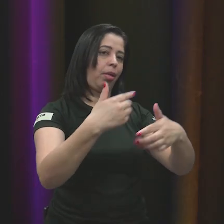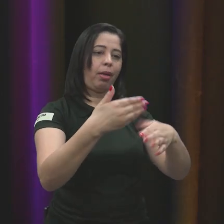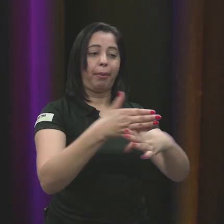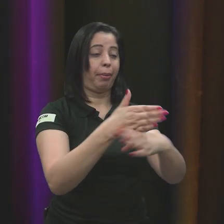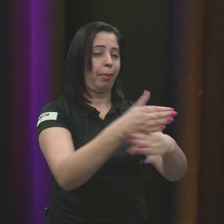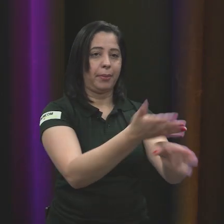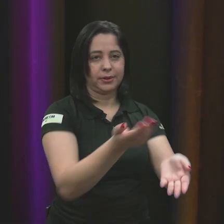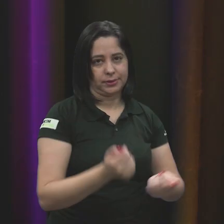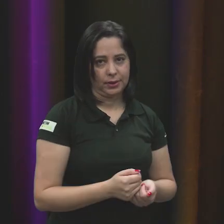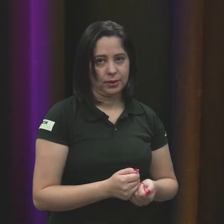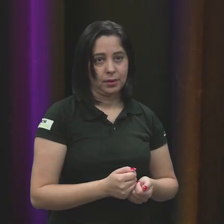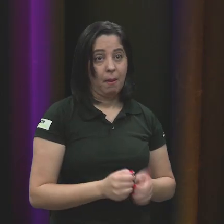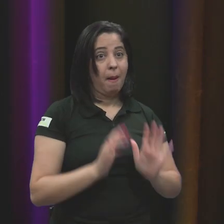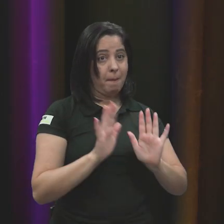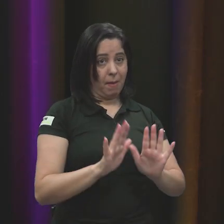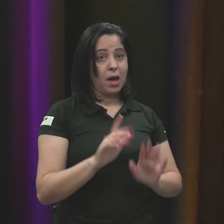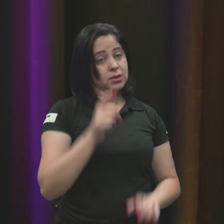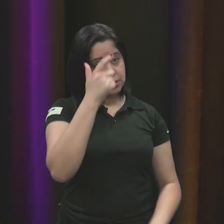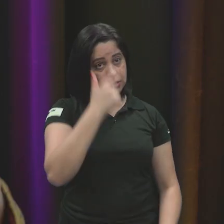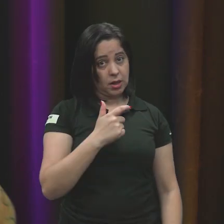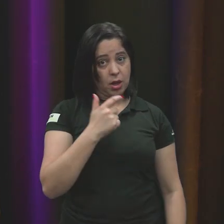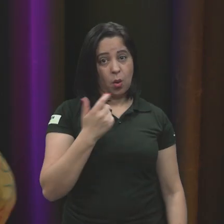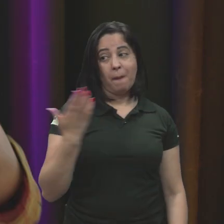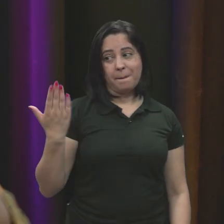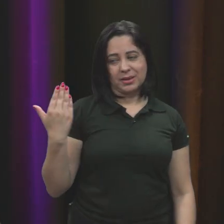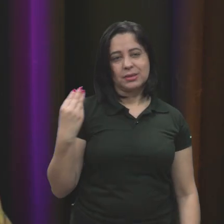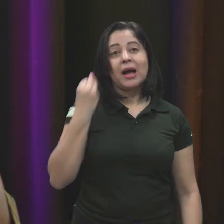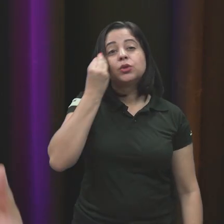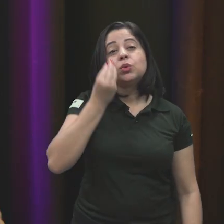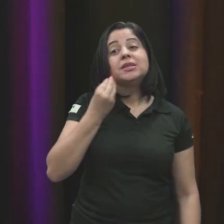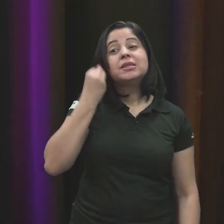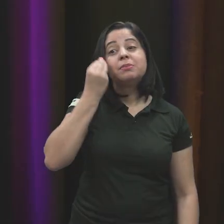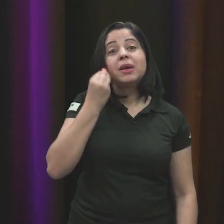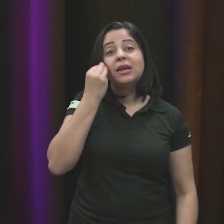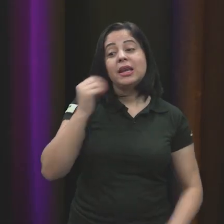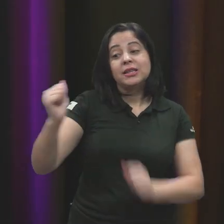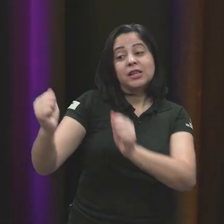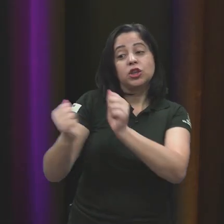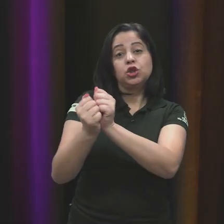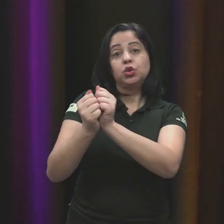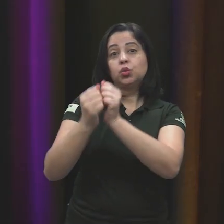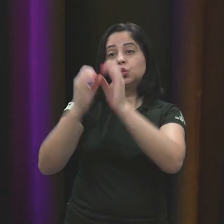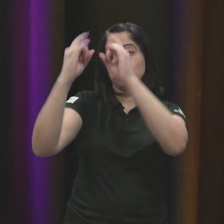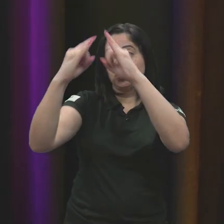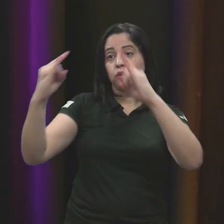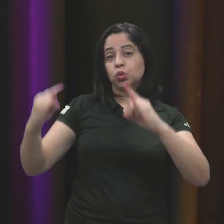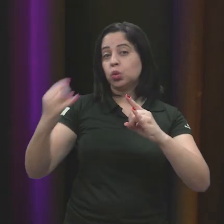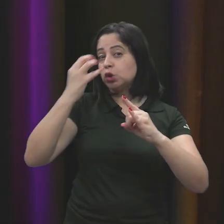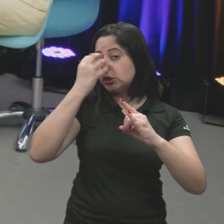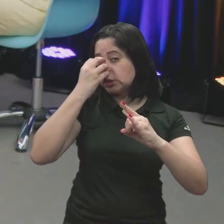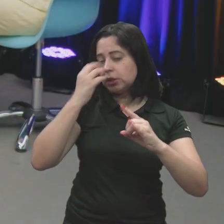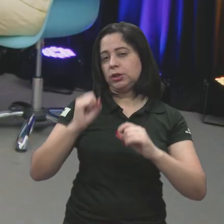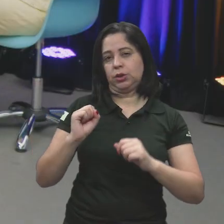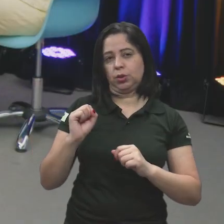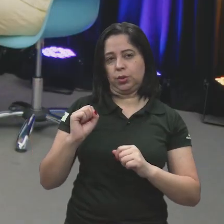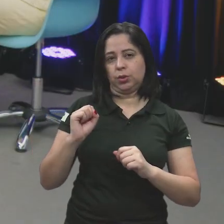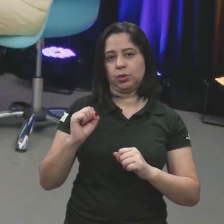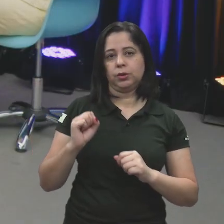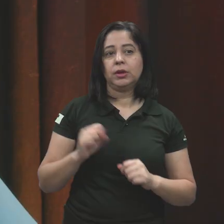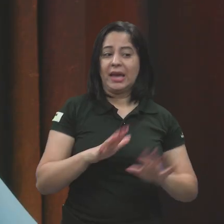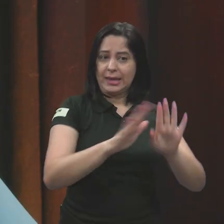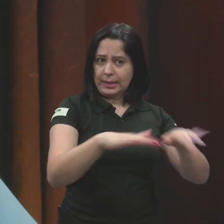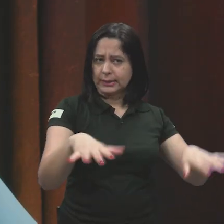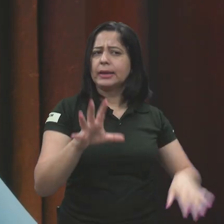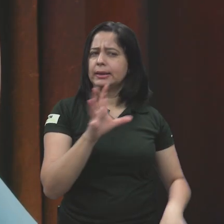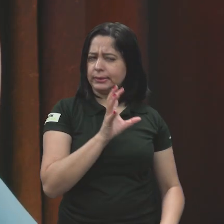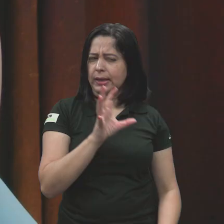pessoal do circo, isso me ajudou muito, porque trouxe a dinâmica, o lúdico para mim, no que eu faço. E a criançada adora, né? Sim.